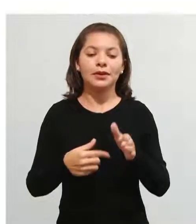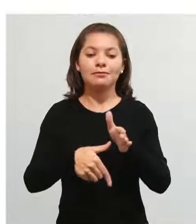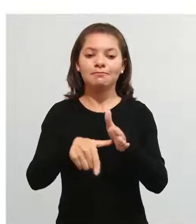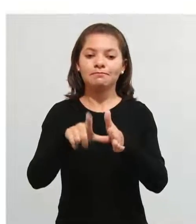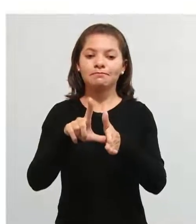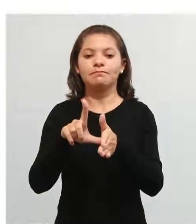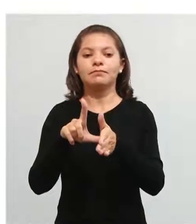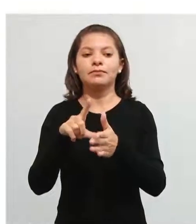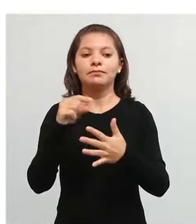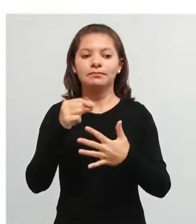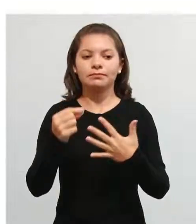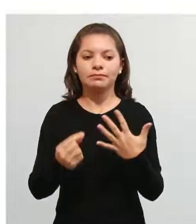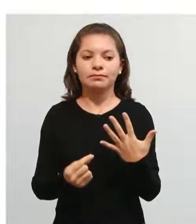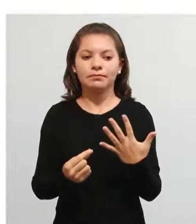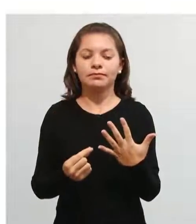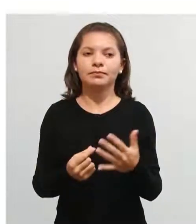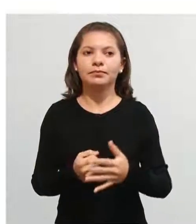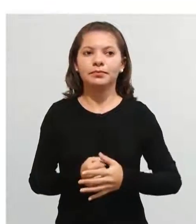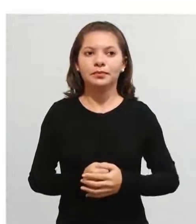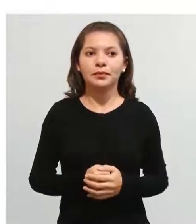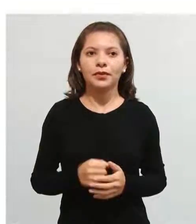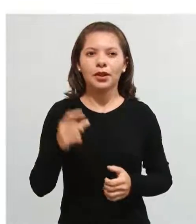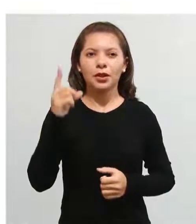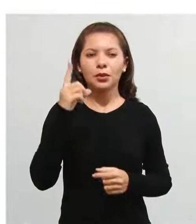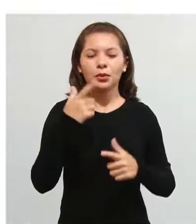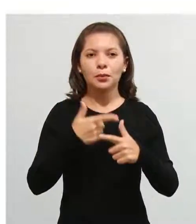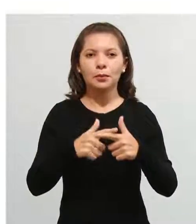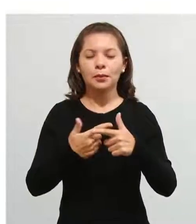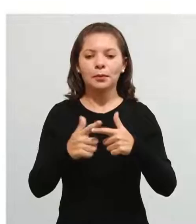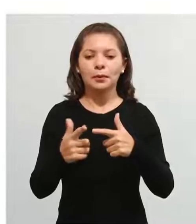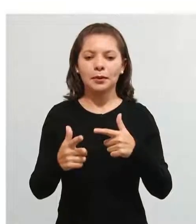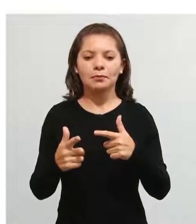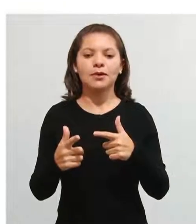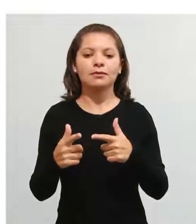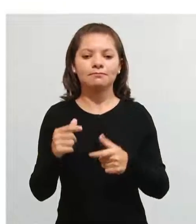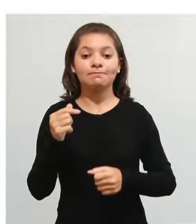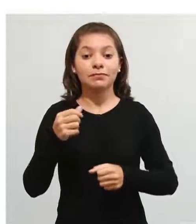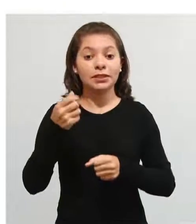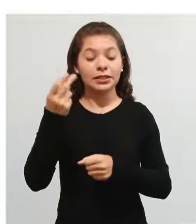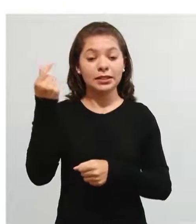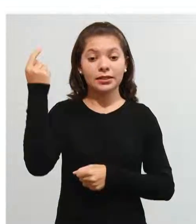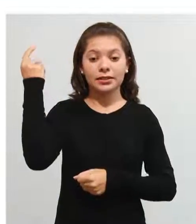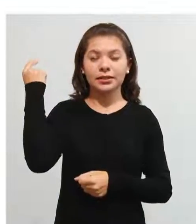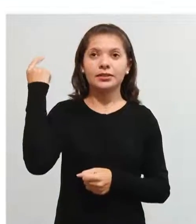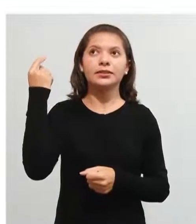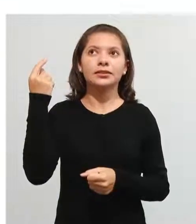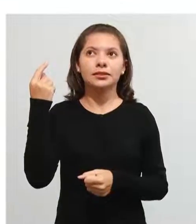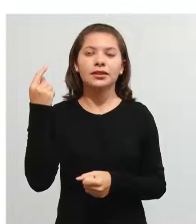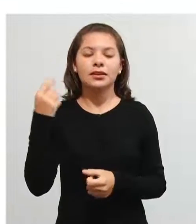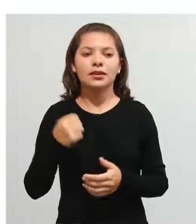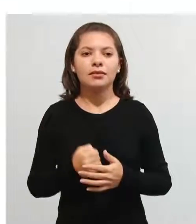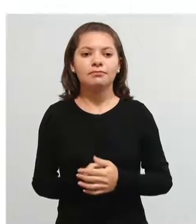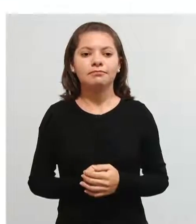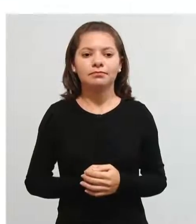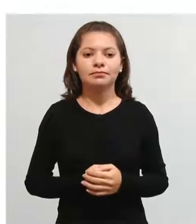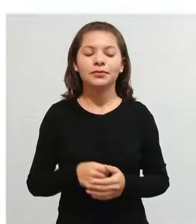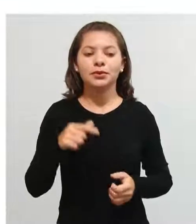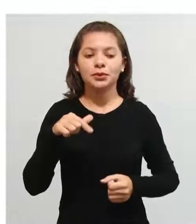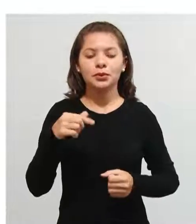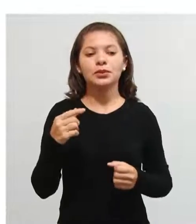questão aí da inflação muito recorrente àquela época, e inclusive nos dias atuais,